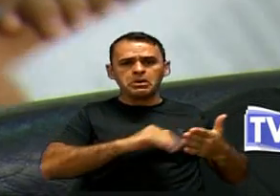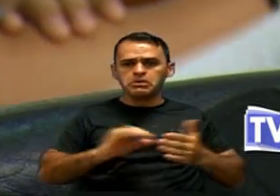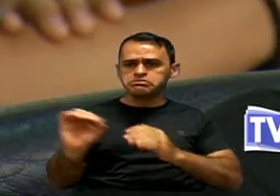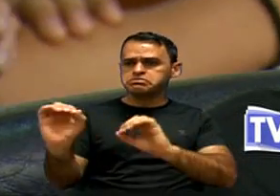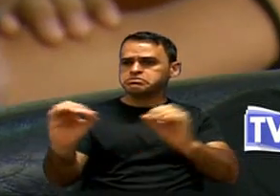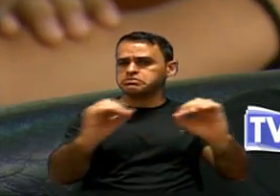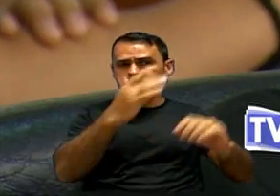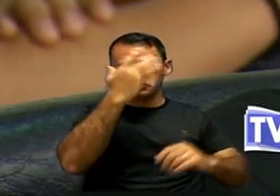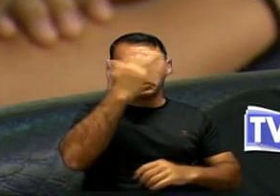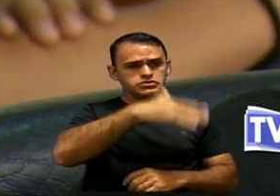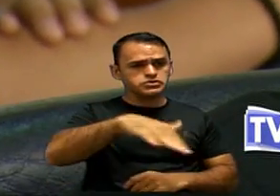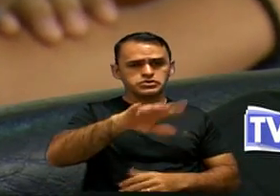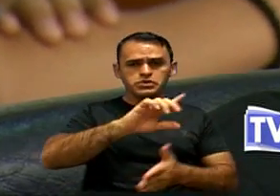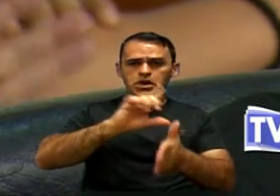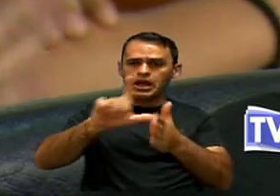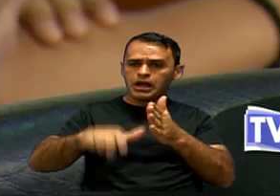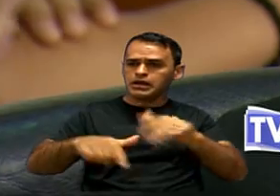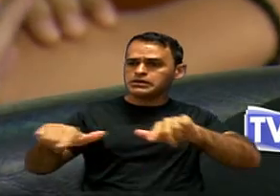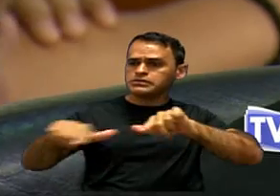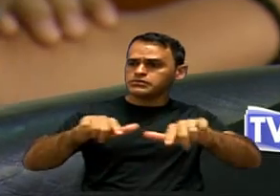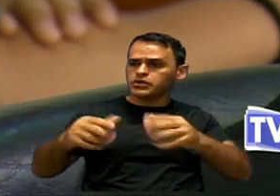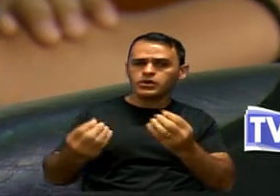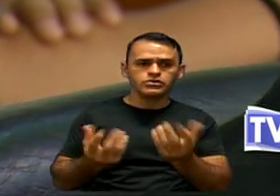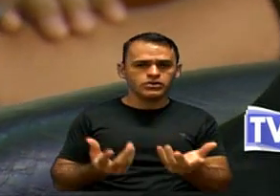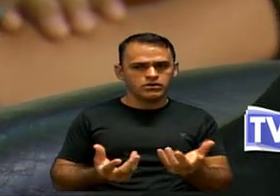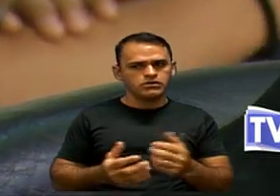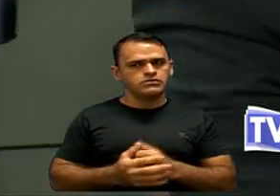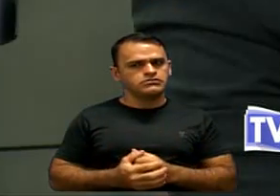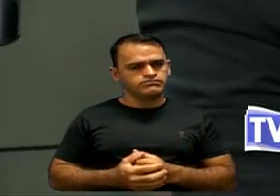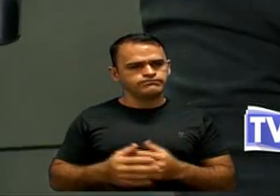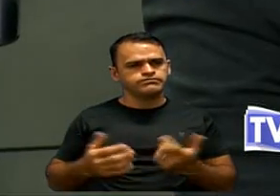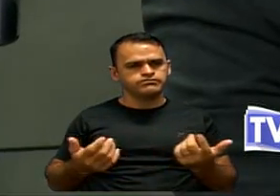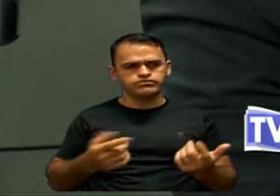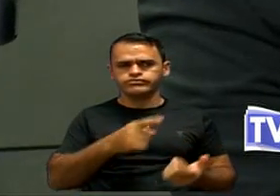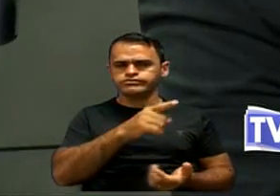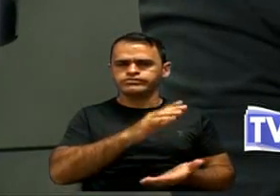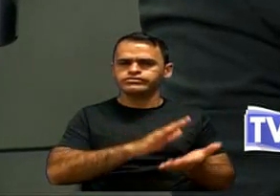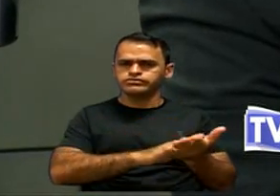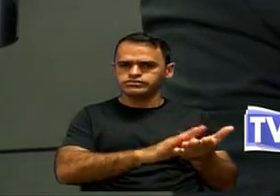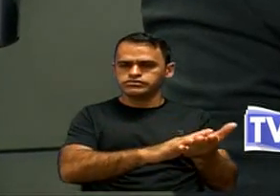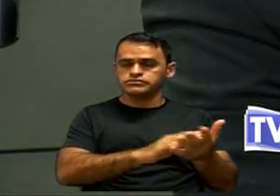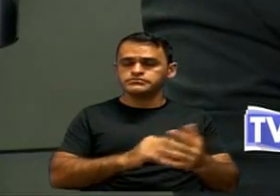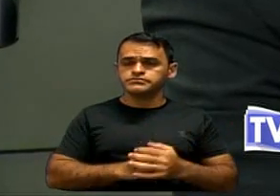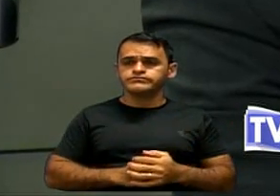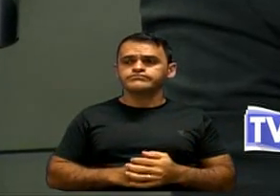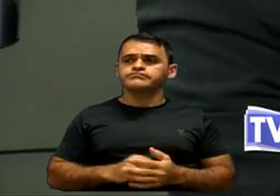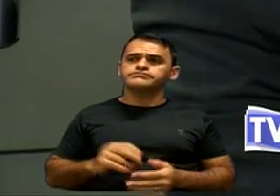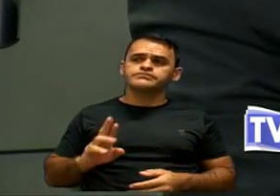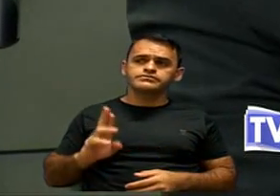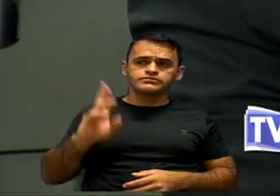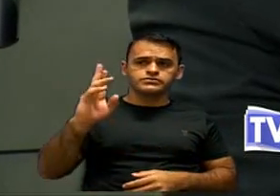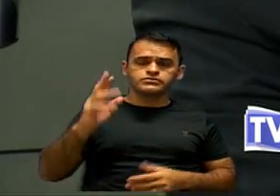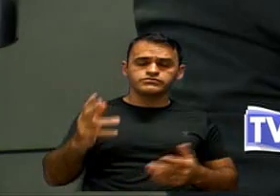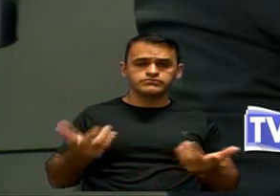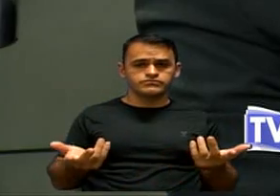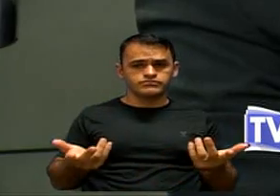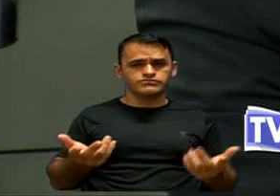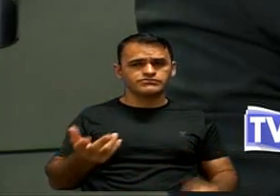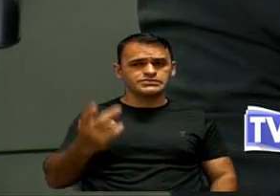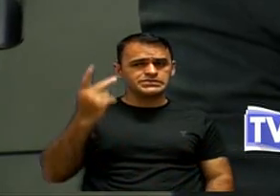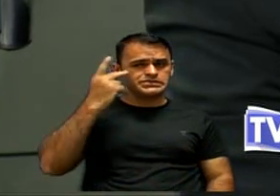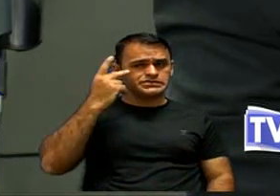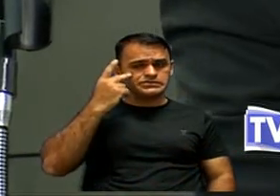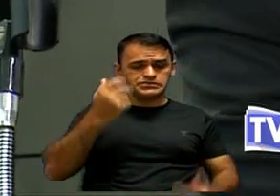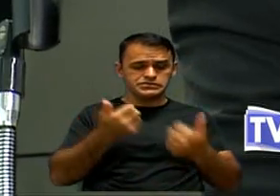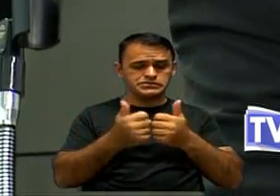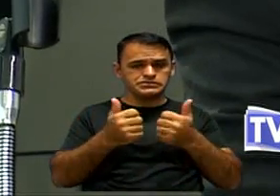tem que sair mais tarde? Chega atrasado no emprego? Perigoso perder emprego? Então, você está de parabéns. Ô, Nenê, e outra coisa, né, Manga? O transporte mais caro do estado de São Paulo,